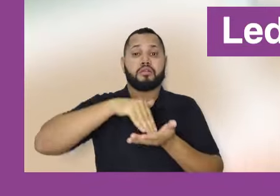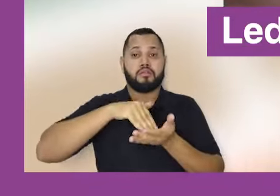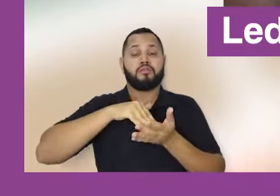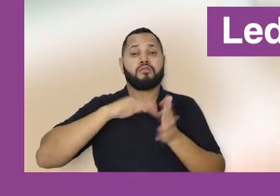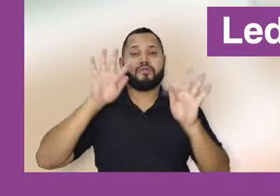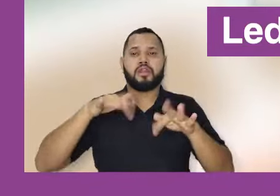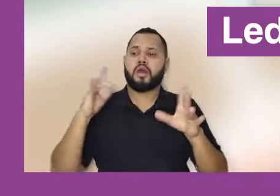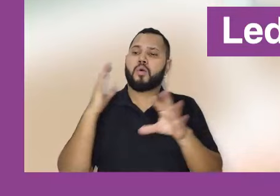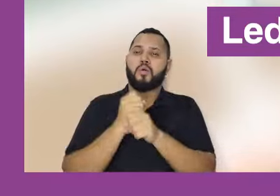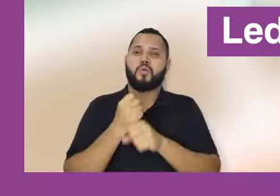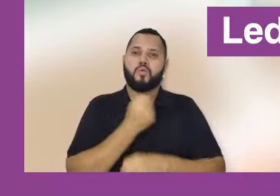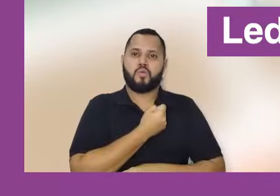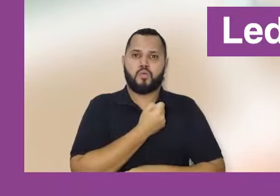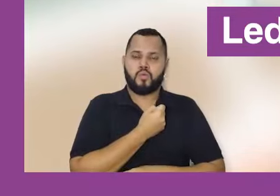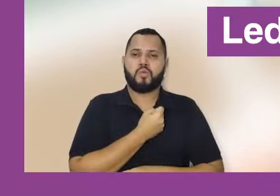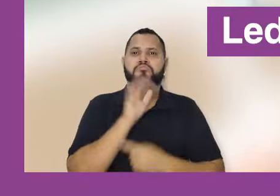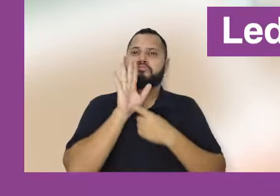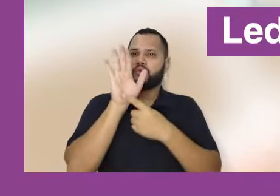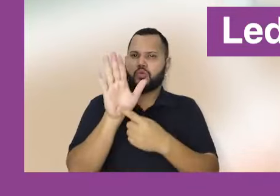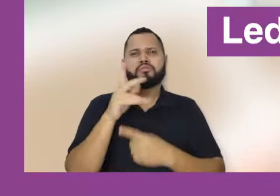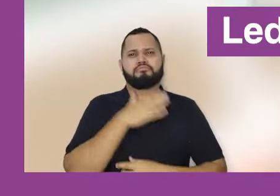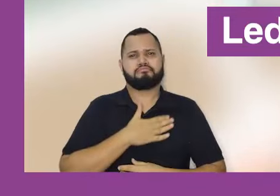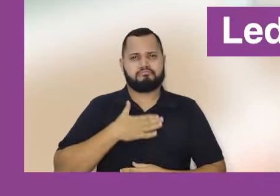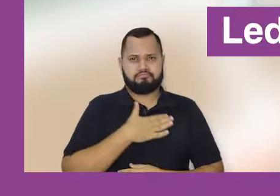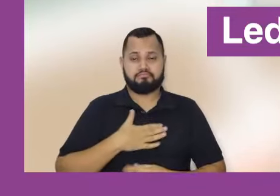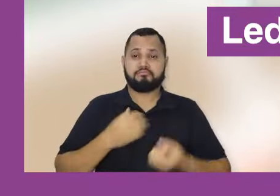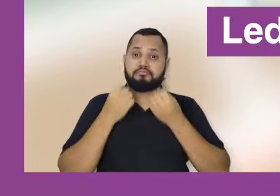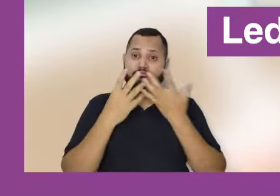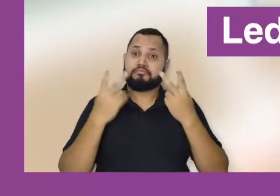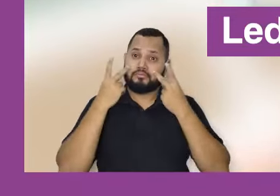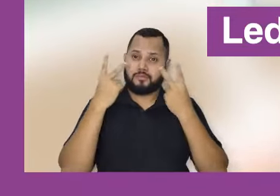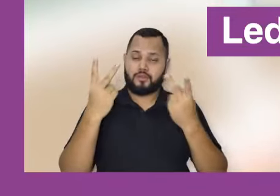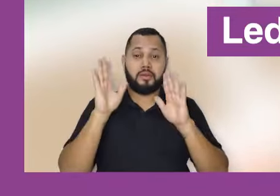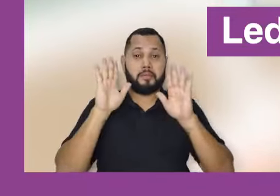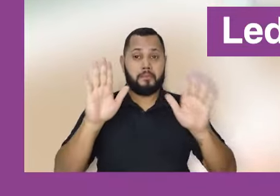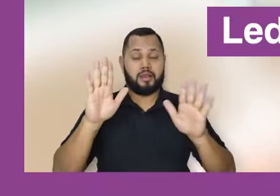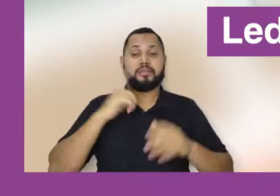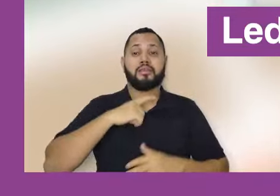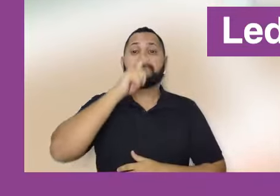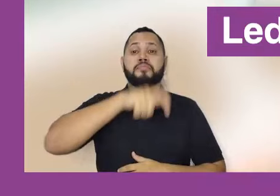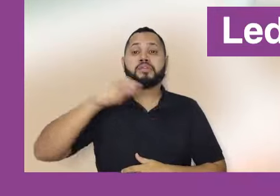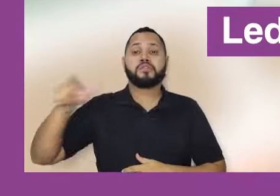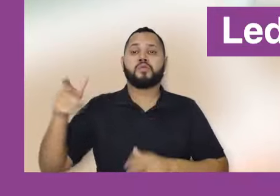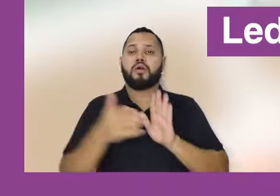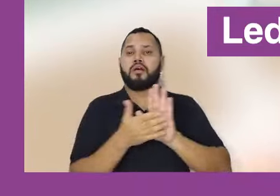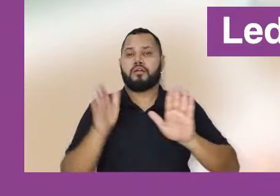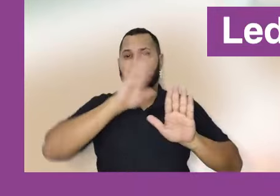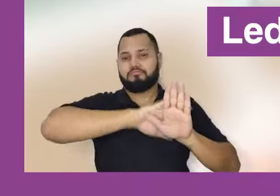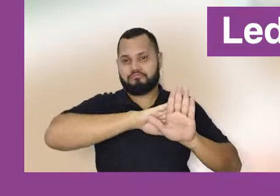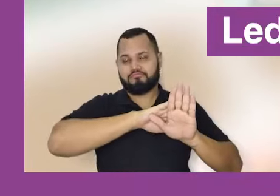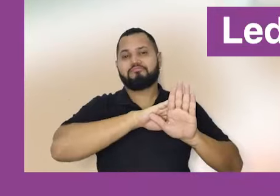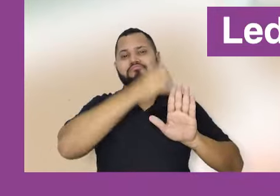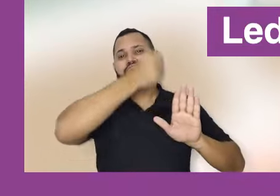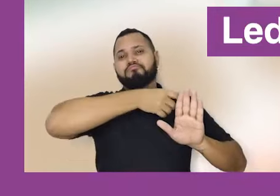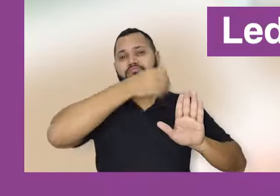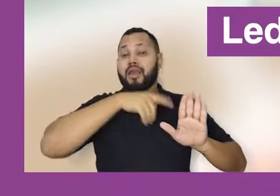eu vou apresentar quanto que foi isso é um número muito satisfatório é muito bacana de ver mas tem a pessoa que tá por trás e a gente